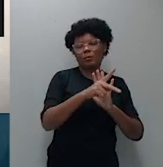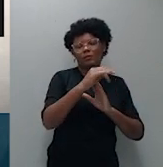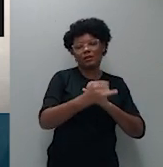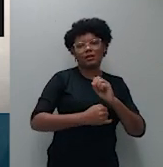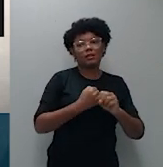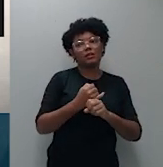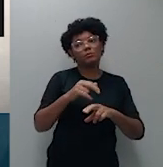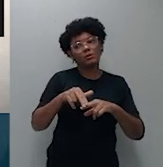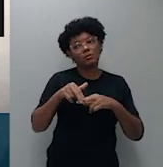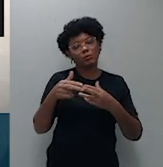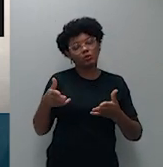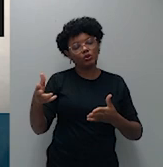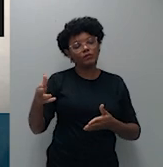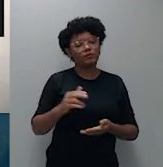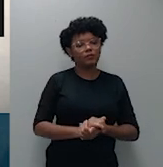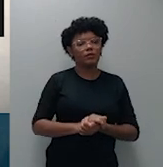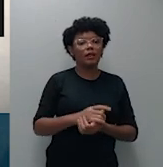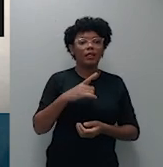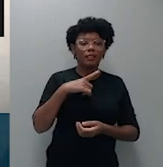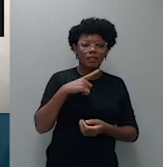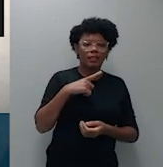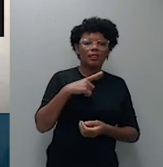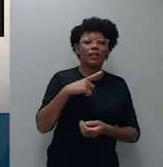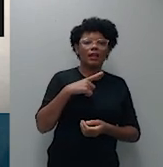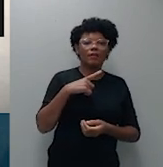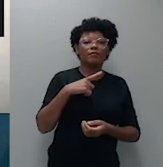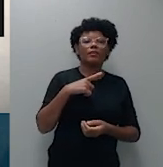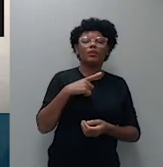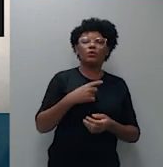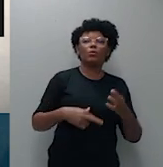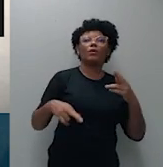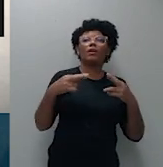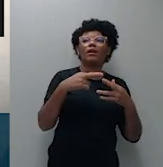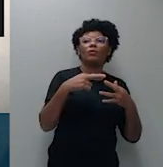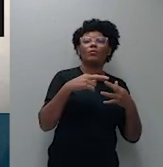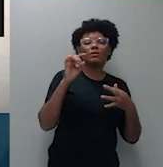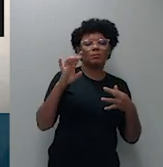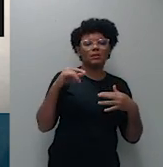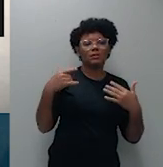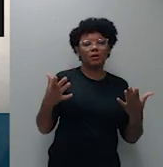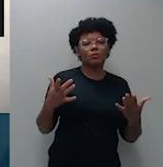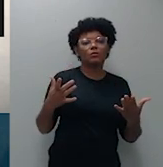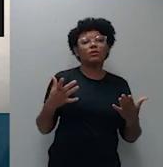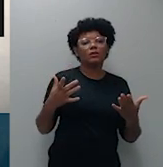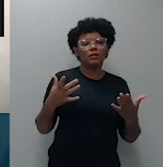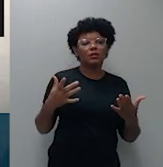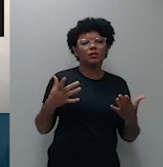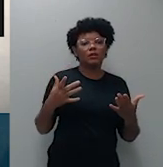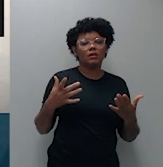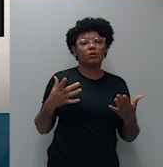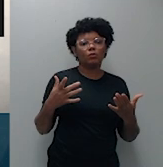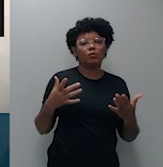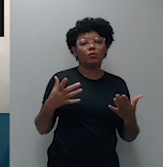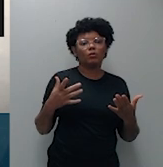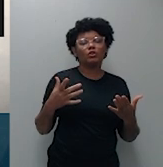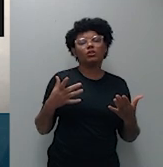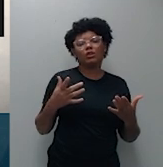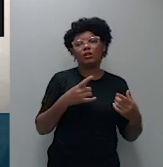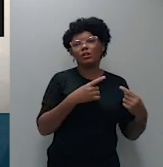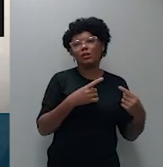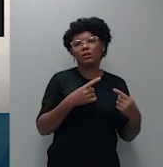suprido e por essa razão a ouvir a interposição do recurso especial em que se queixando exatamente